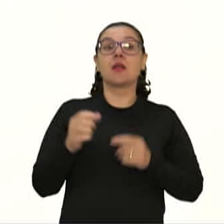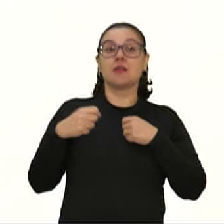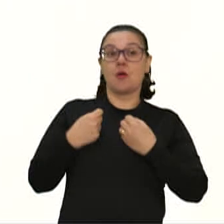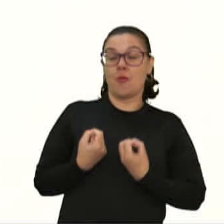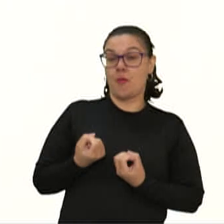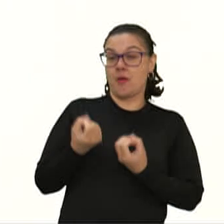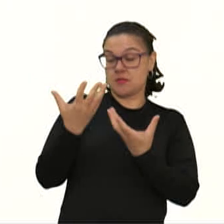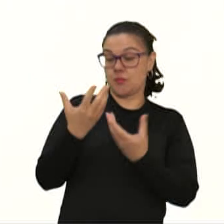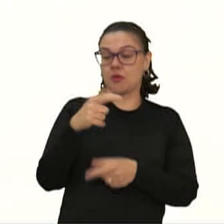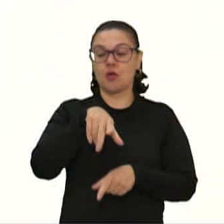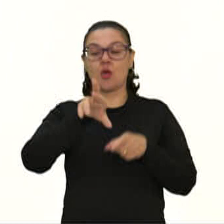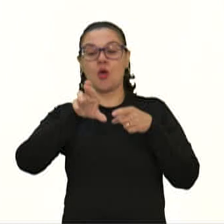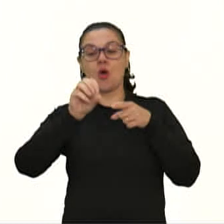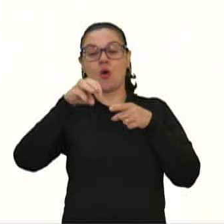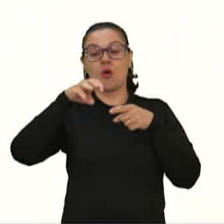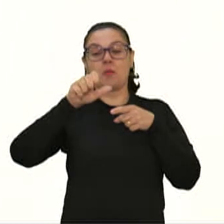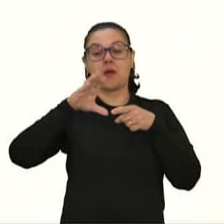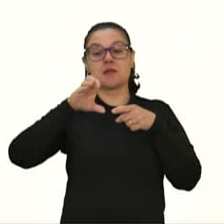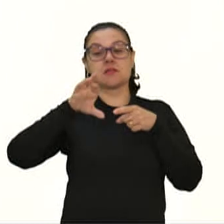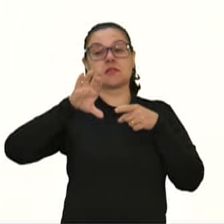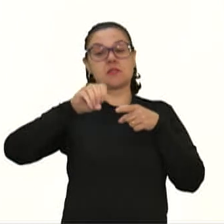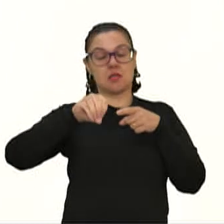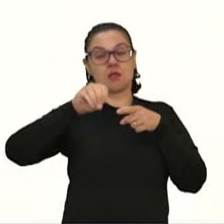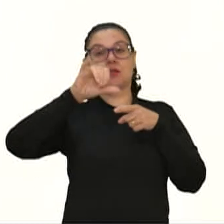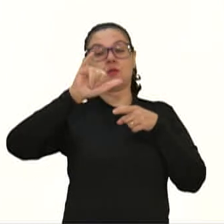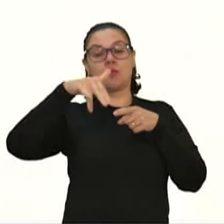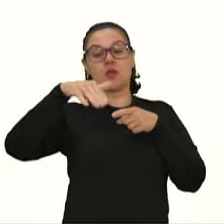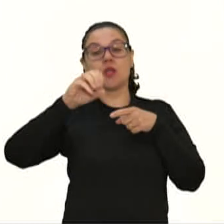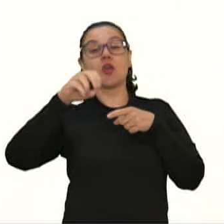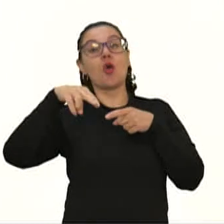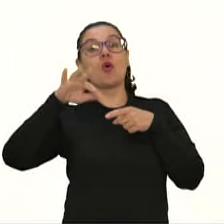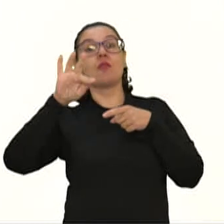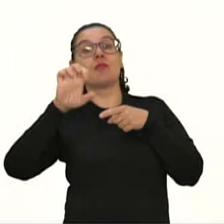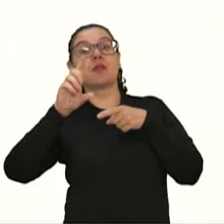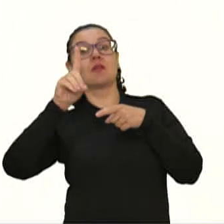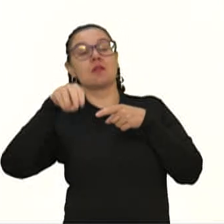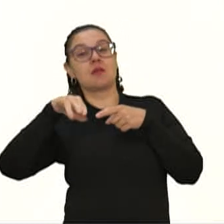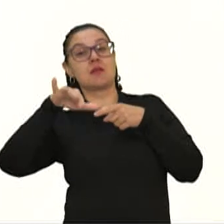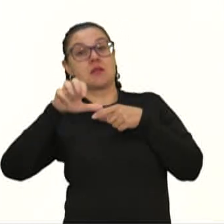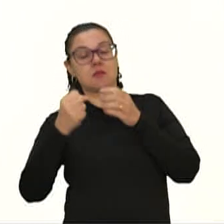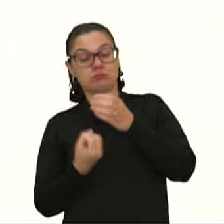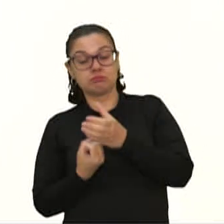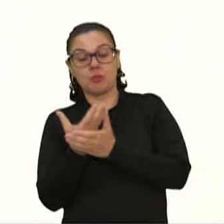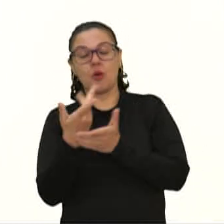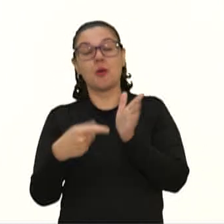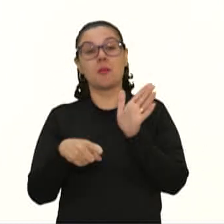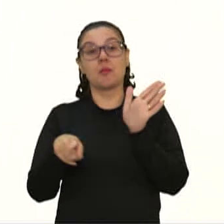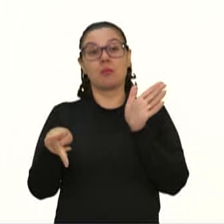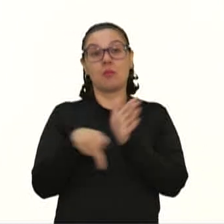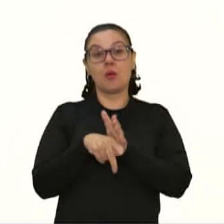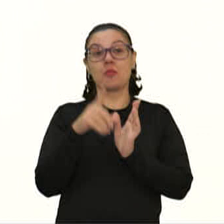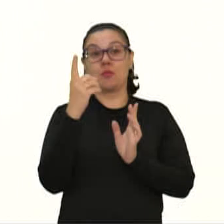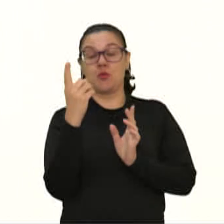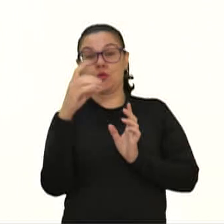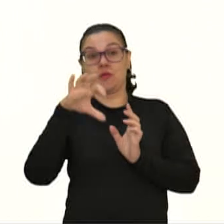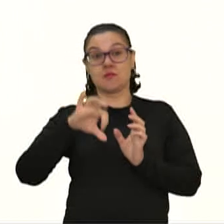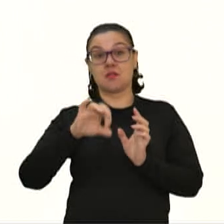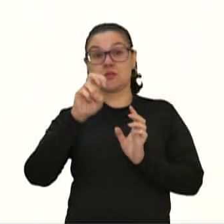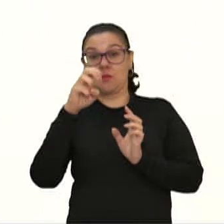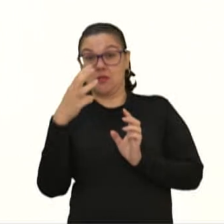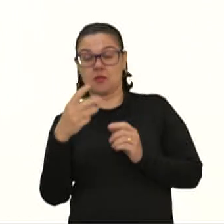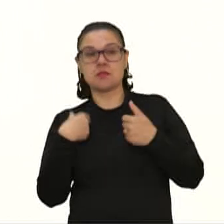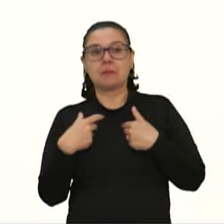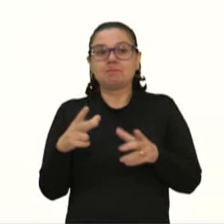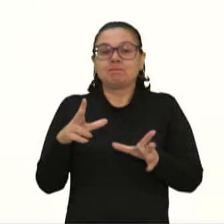Essa obra, O Romanceiro da Inconfidência, foi publicada em 1953 e é uma obra de uma estrutura muito peculiar, muito